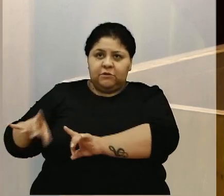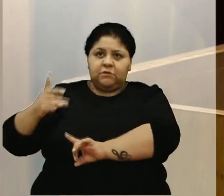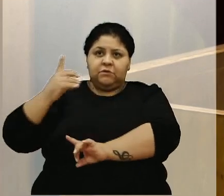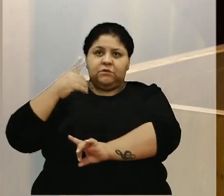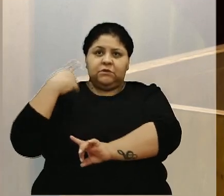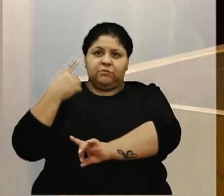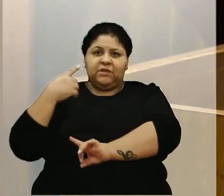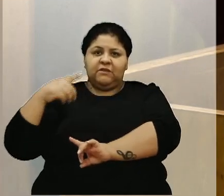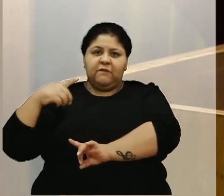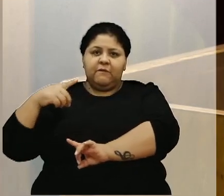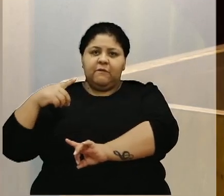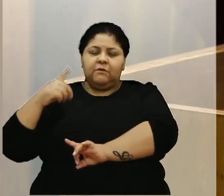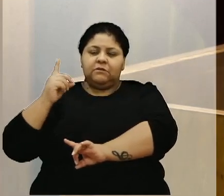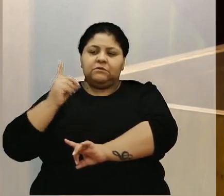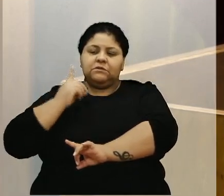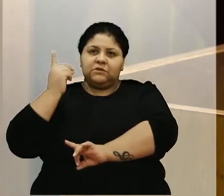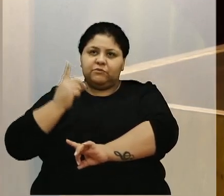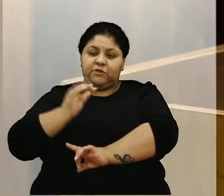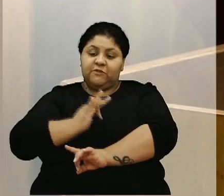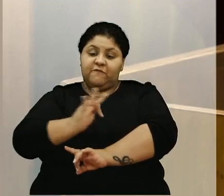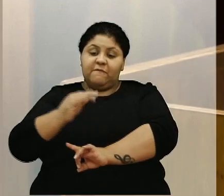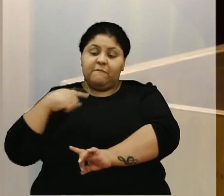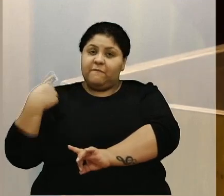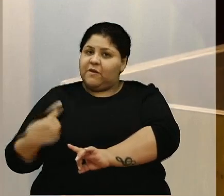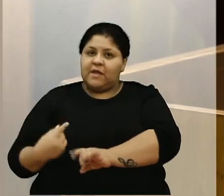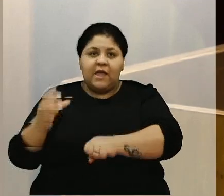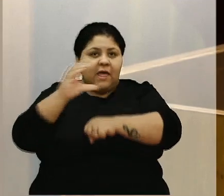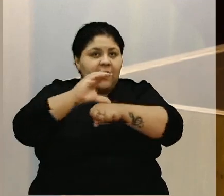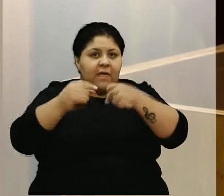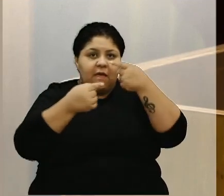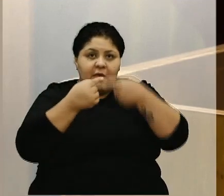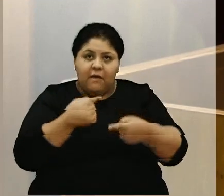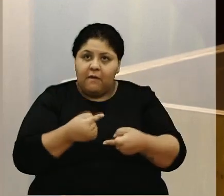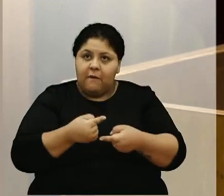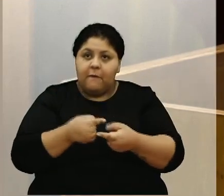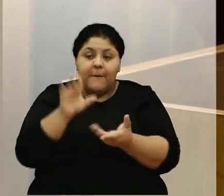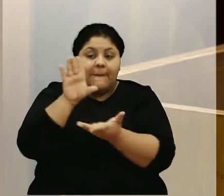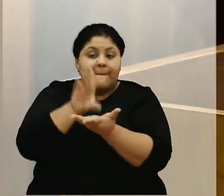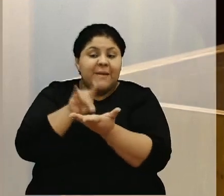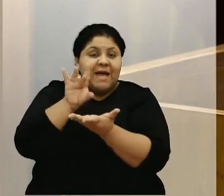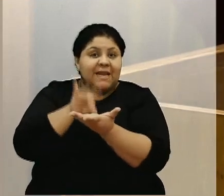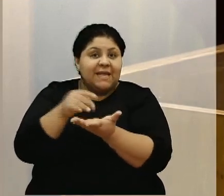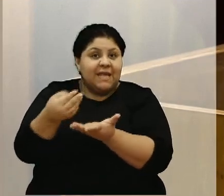Pessoa. É inconstitucional, gravem.